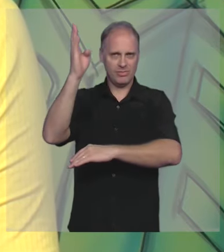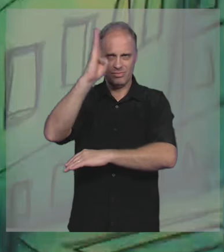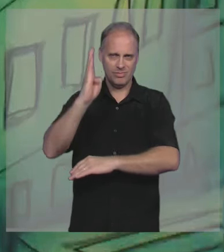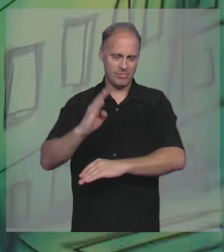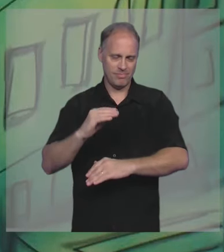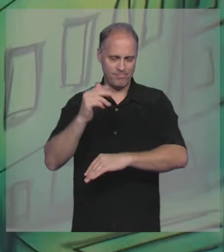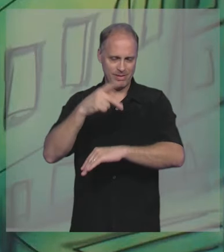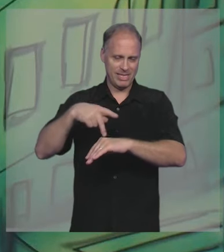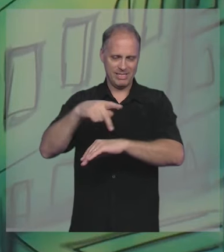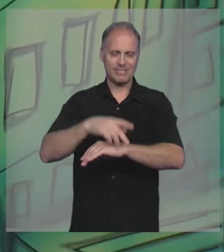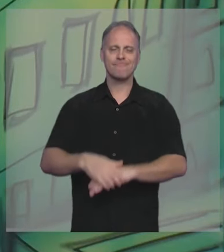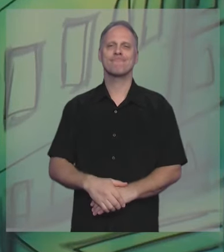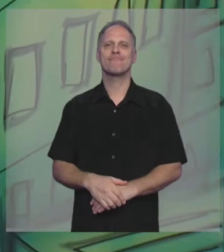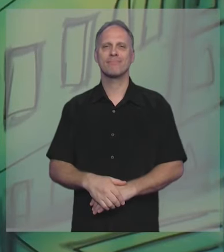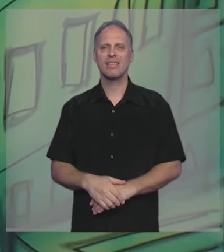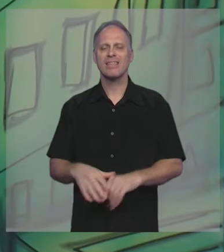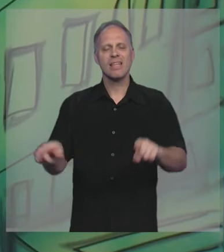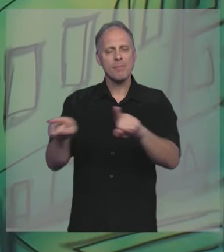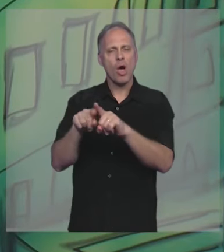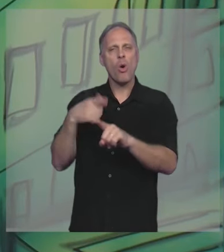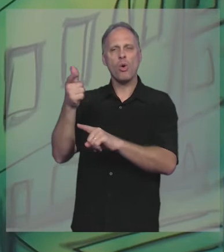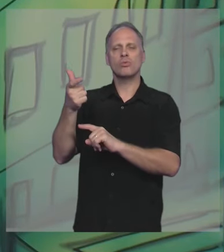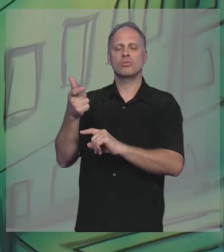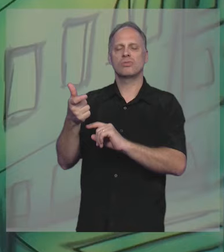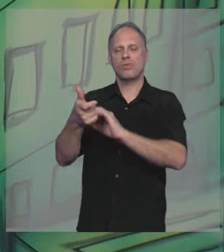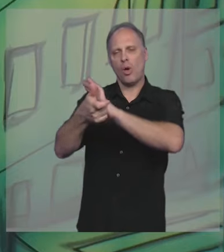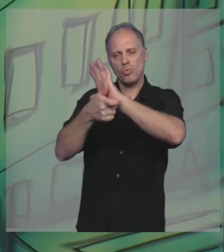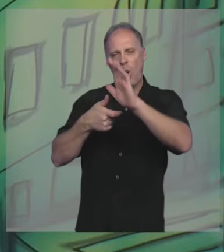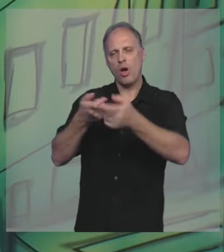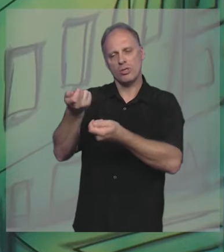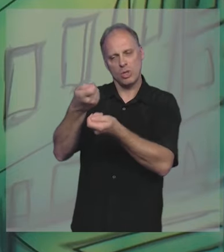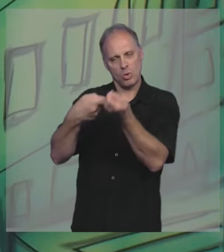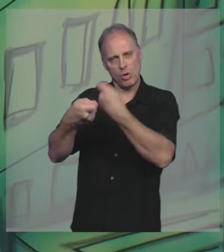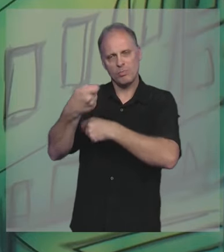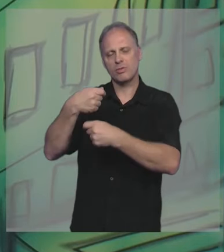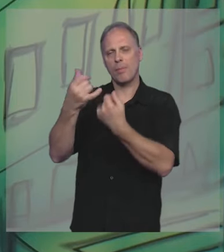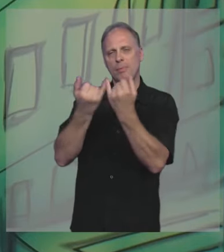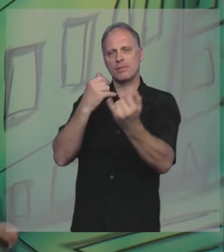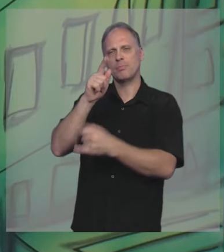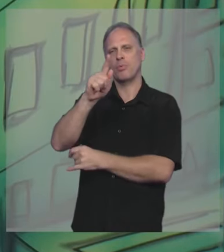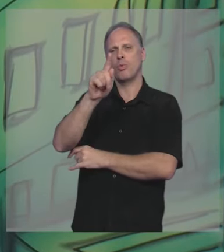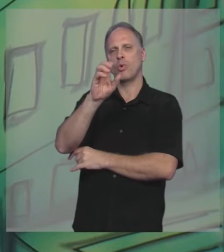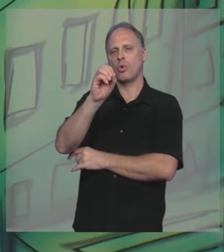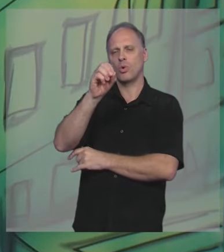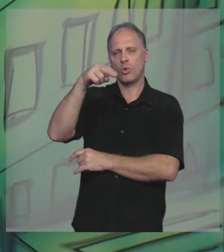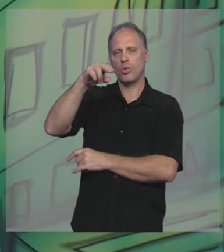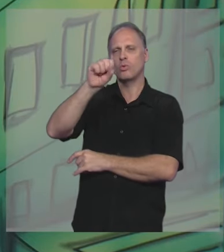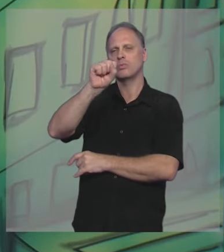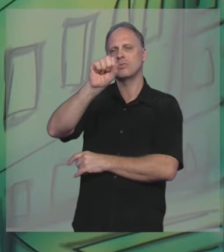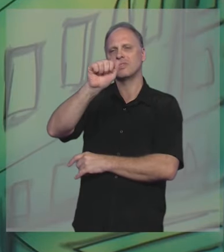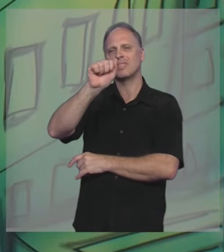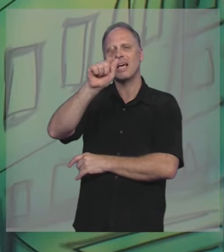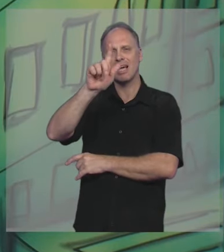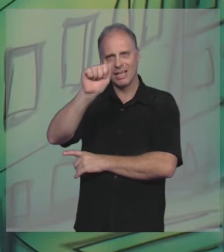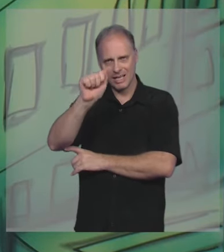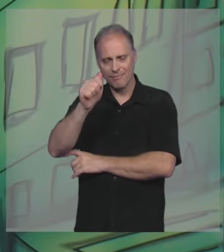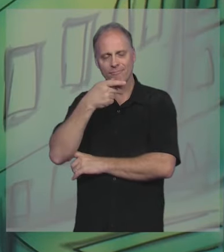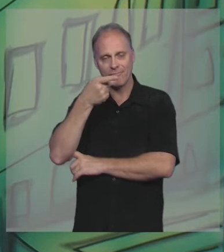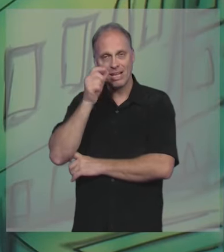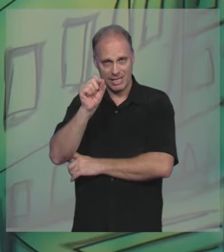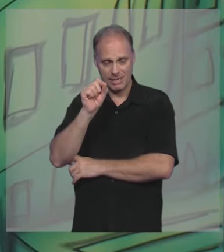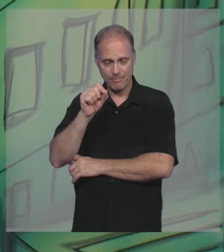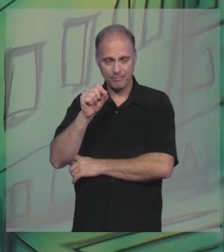Professora, muitos economistas, como por exemplo o Gonzaga Beloso, fala